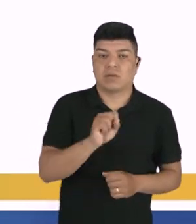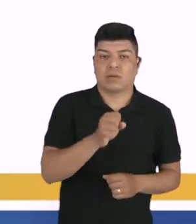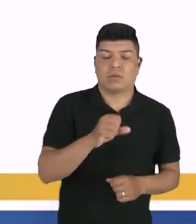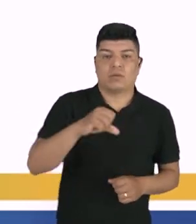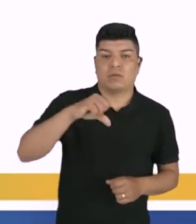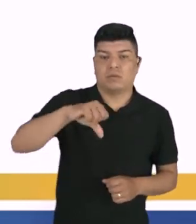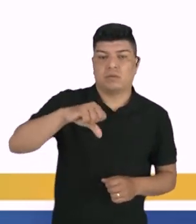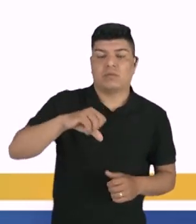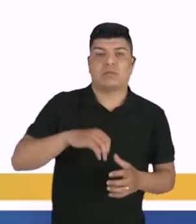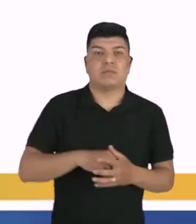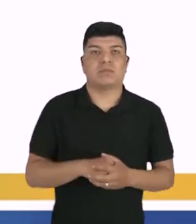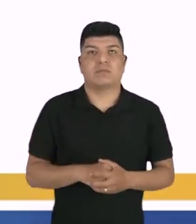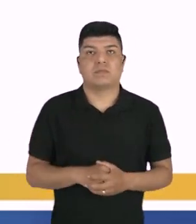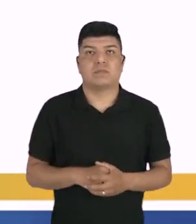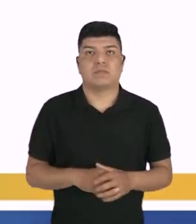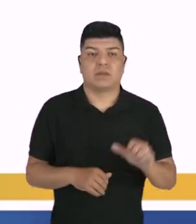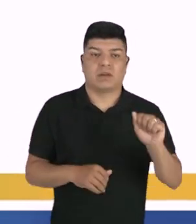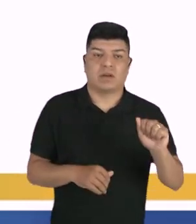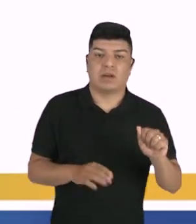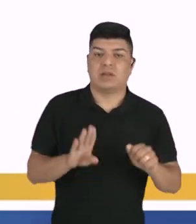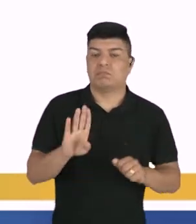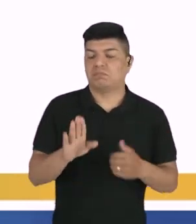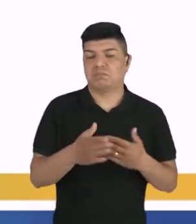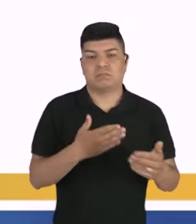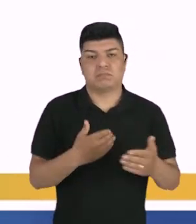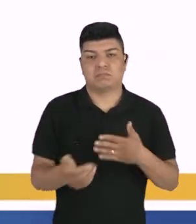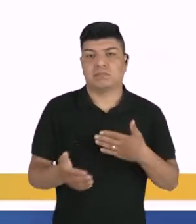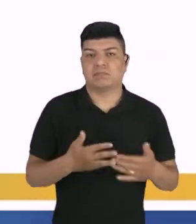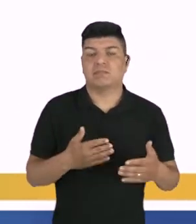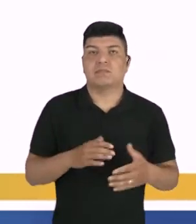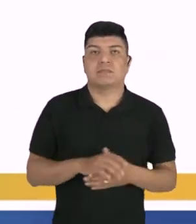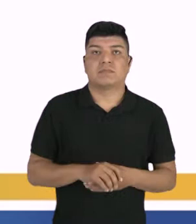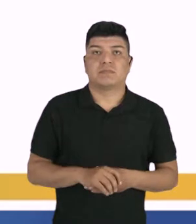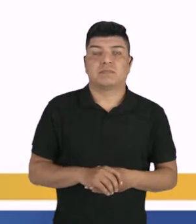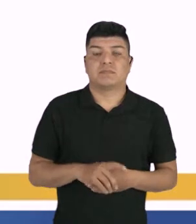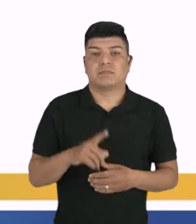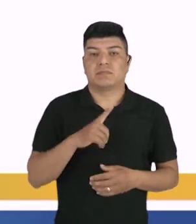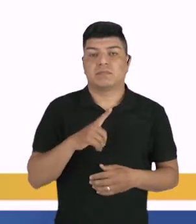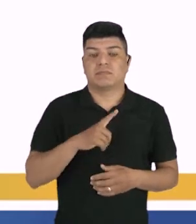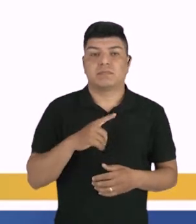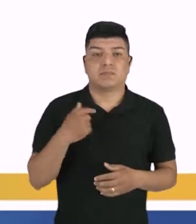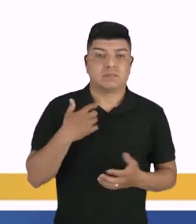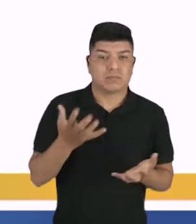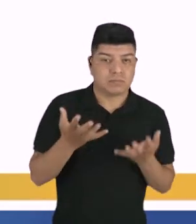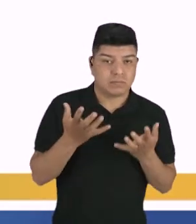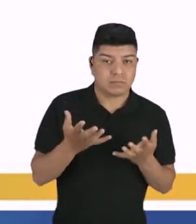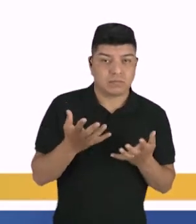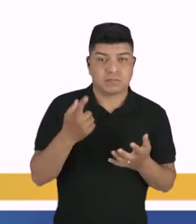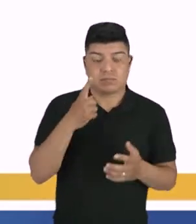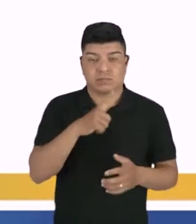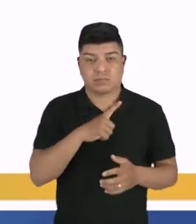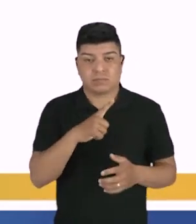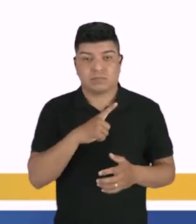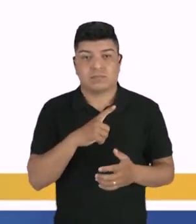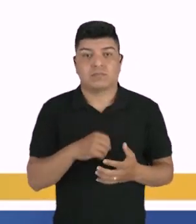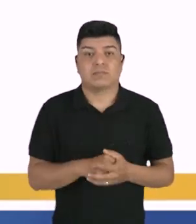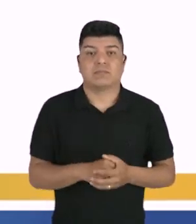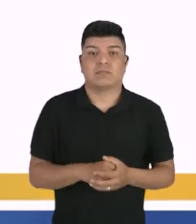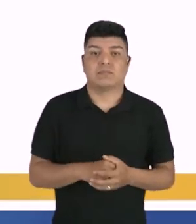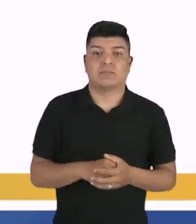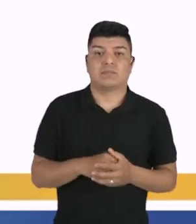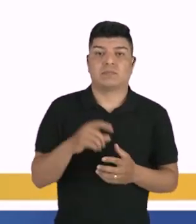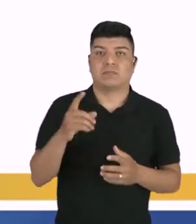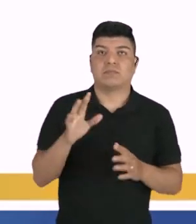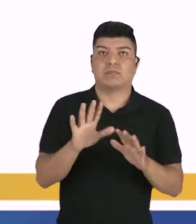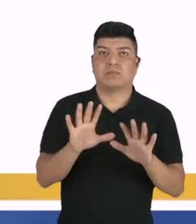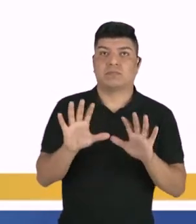eu vou colocar A e B quaisquer, números reais quaisquer, e eu estou interessado em obter uma